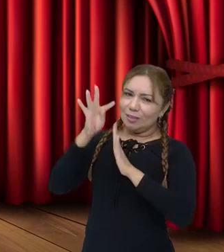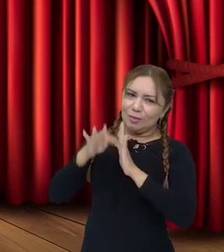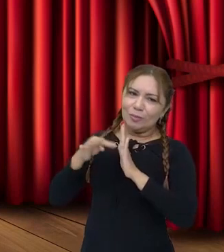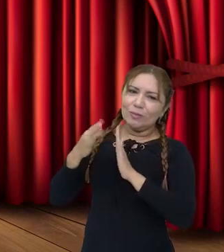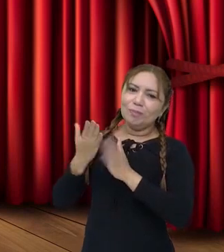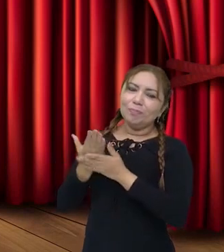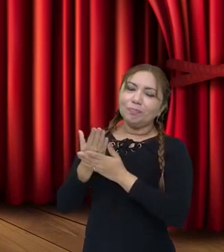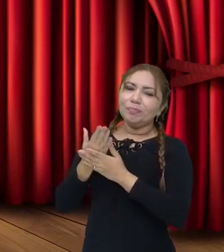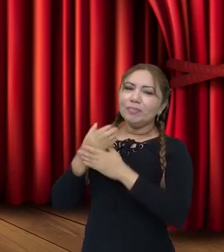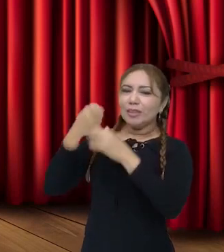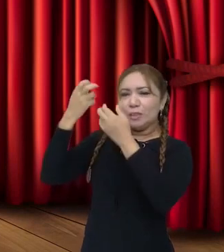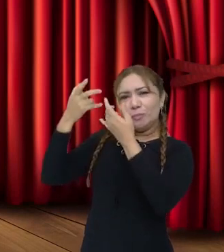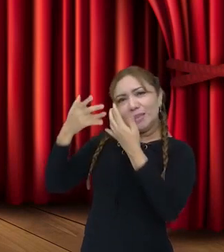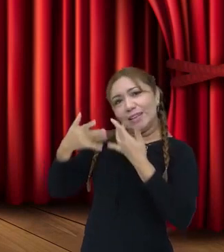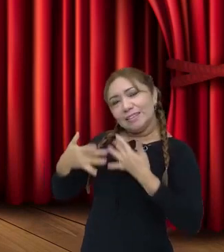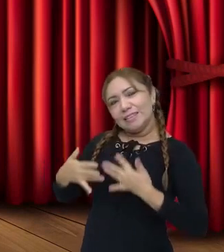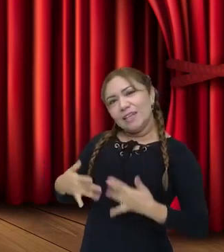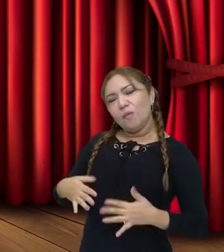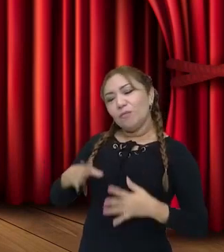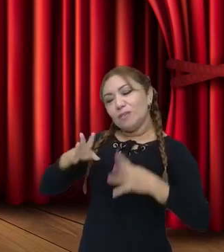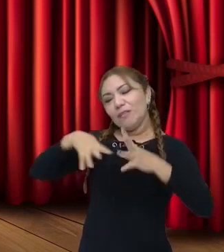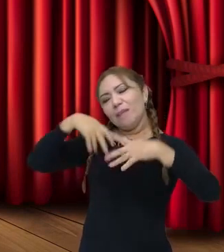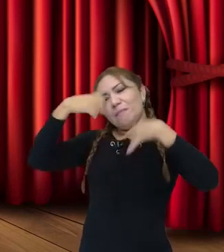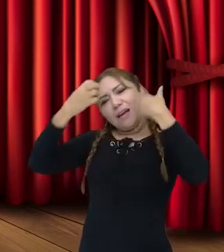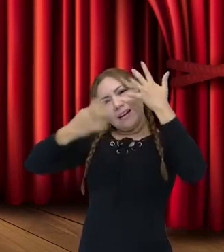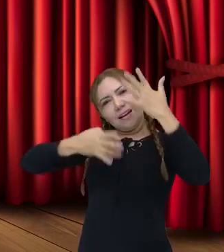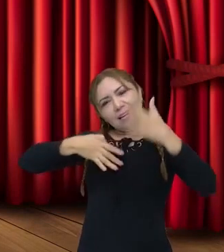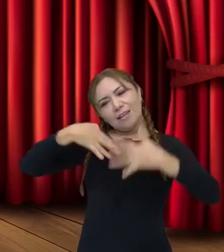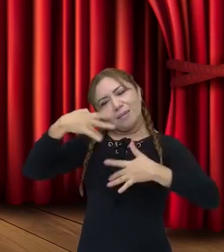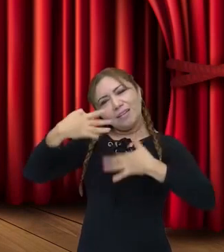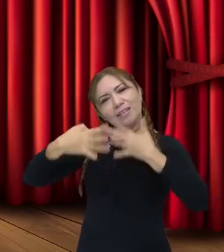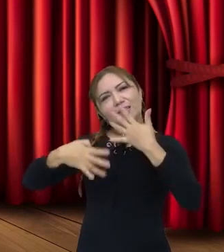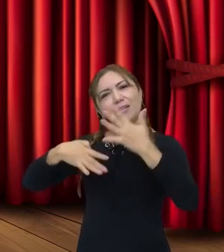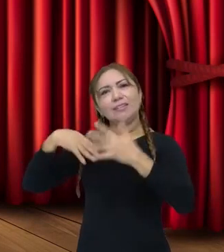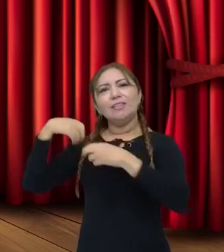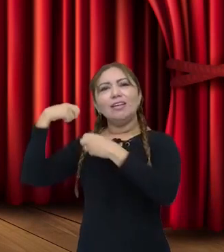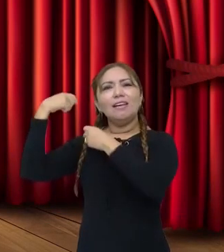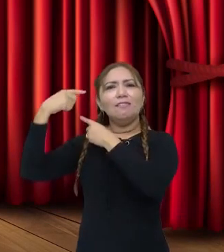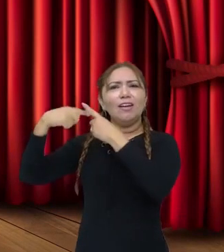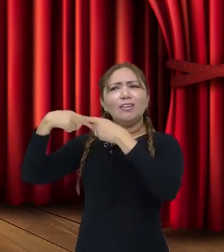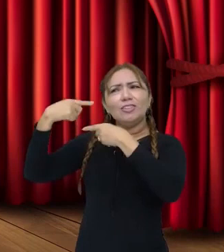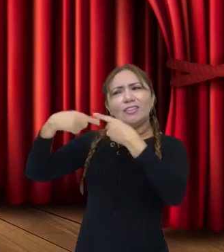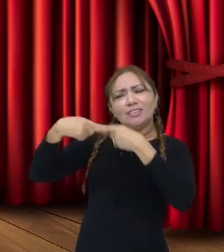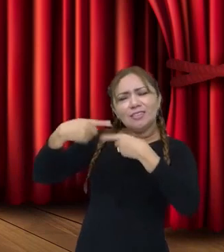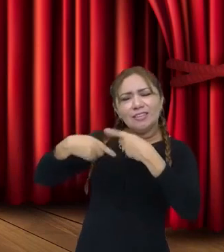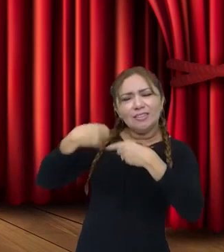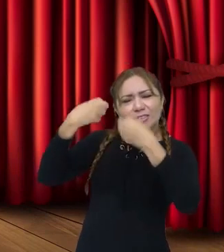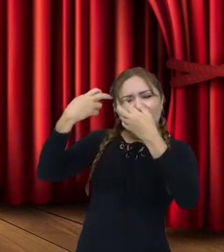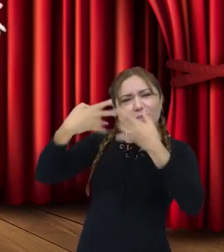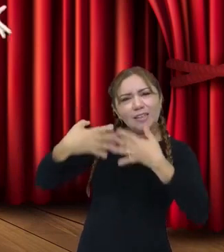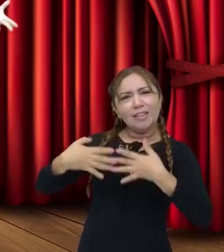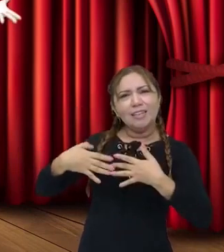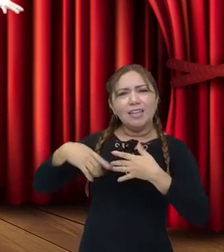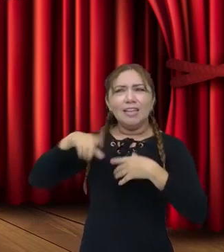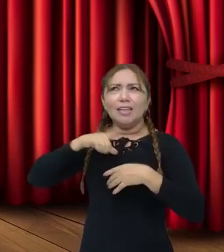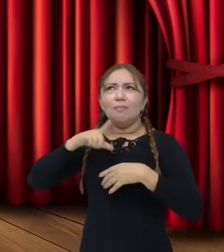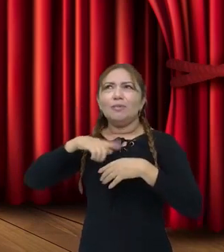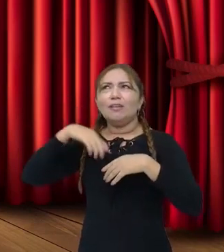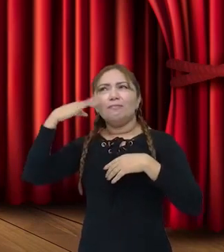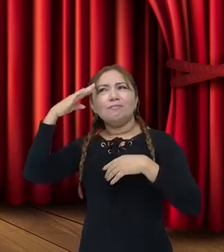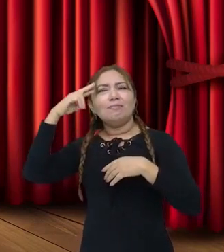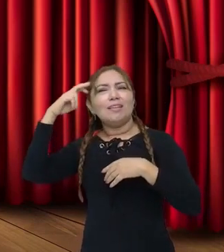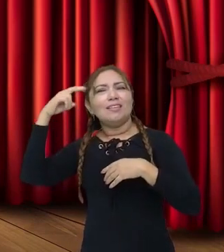de tradição oral é aquele contado de geração em geração, que tem muita